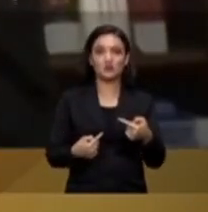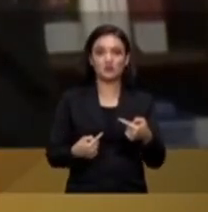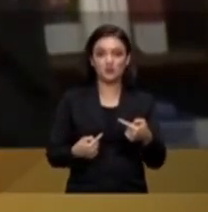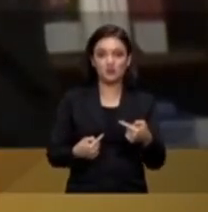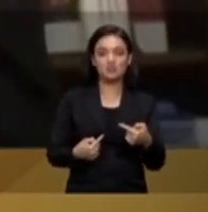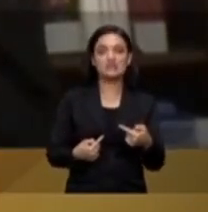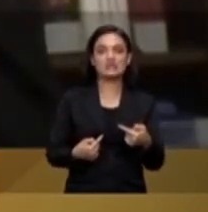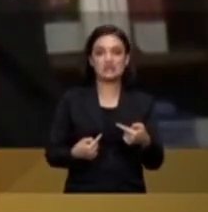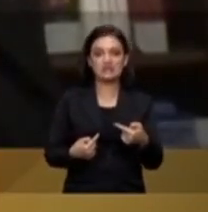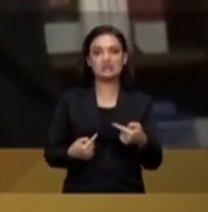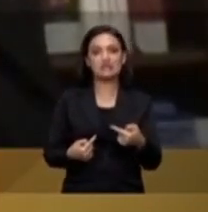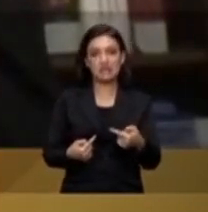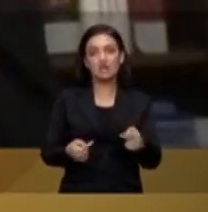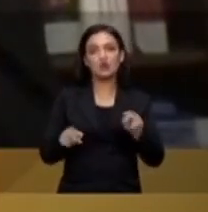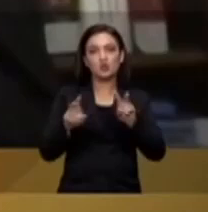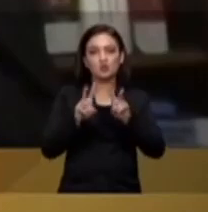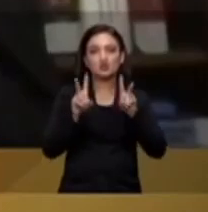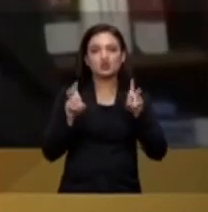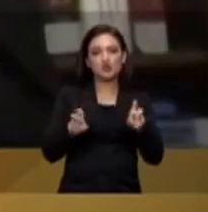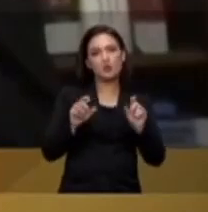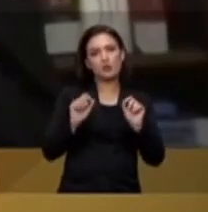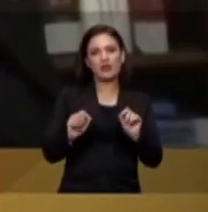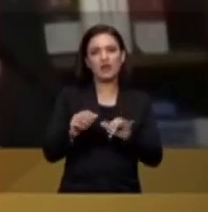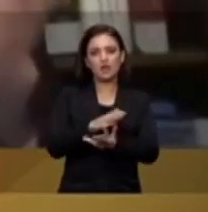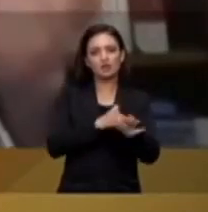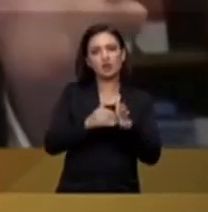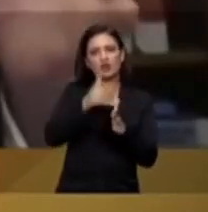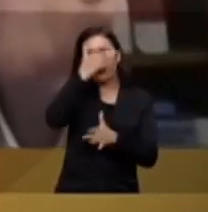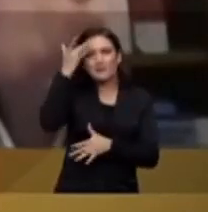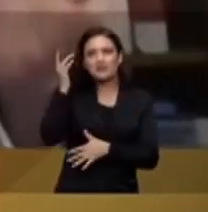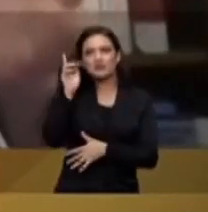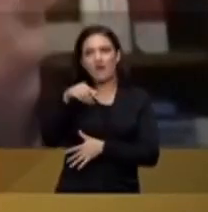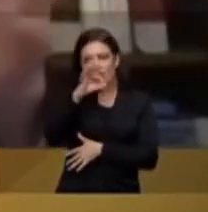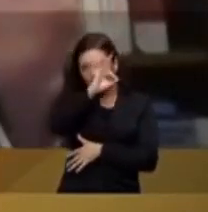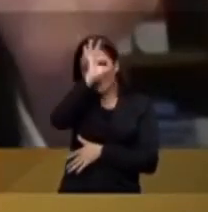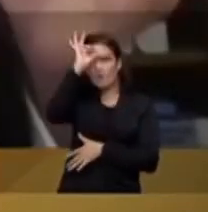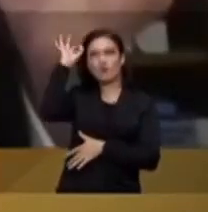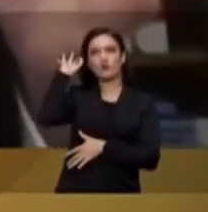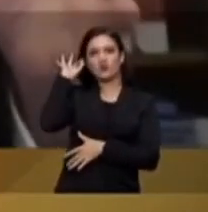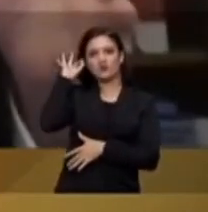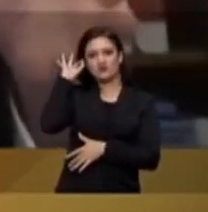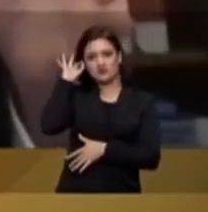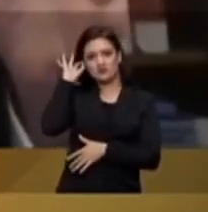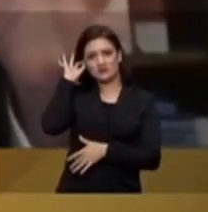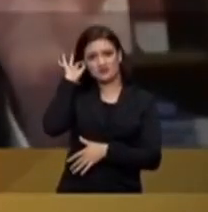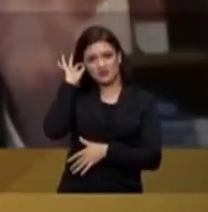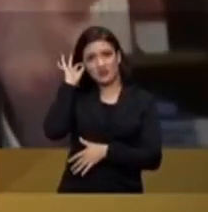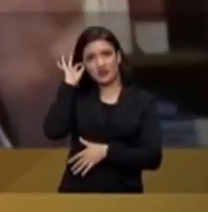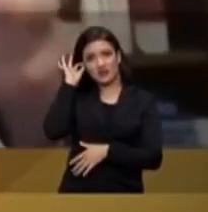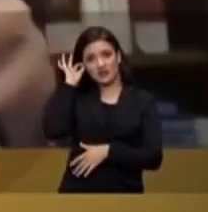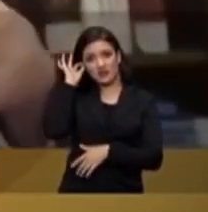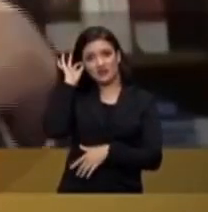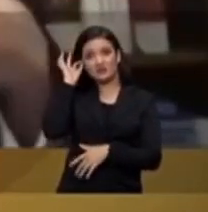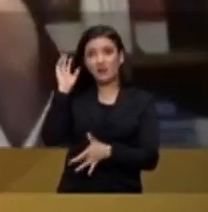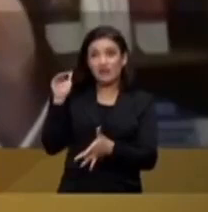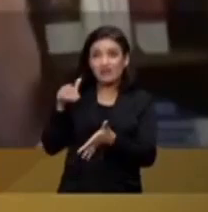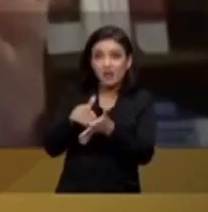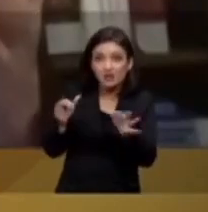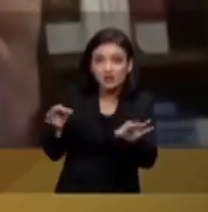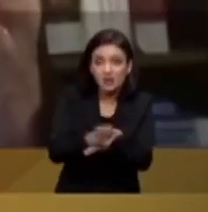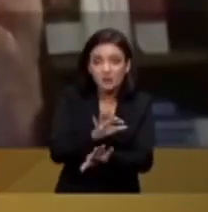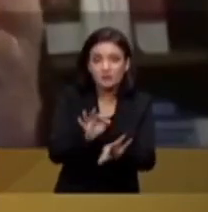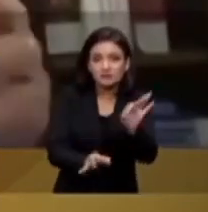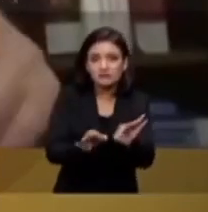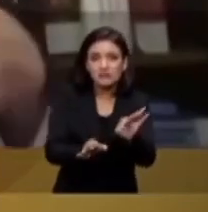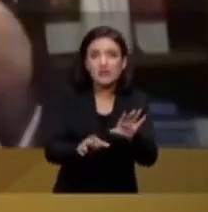da presunção de inocência, ela, a meu ver, também teve uma tramitação um tanto quanto estranha e que, inclusive,